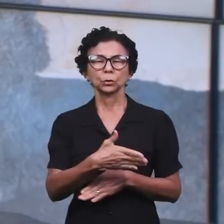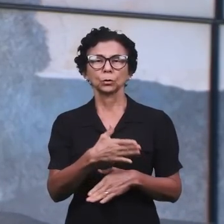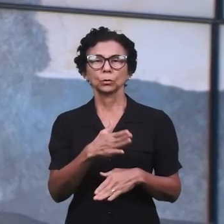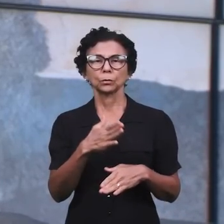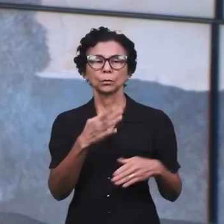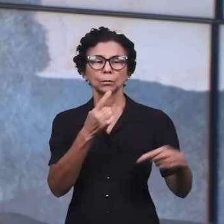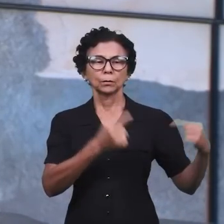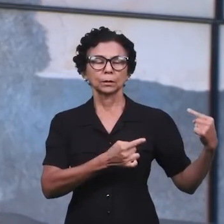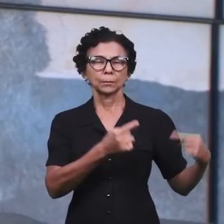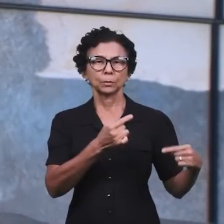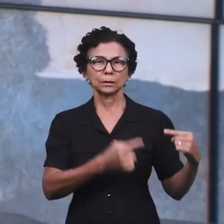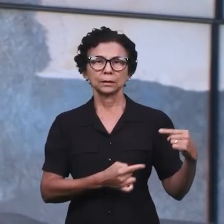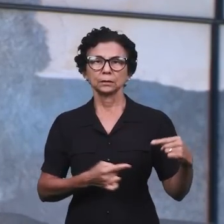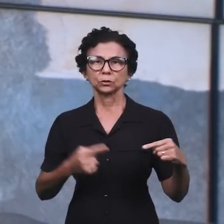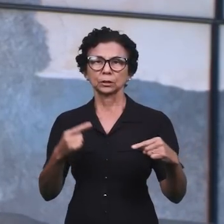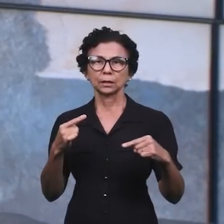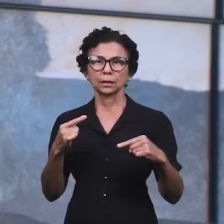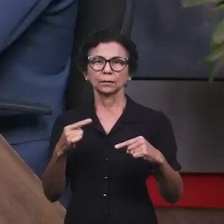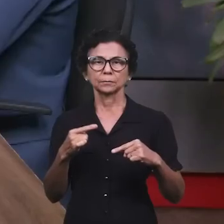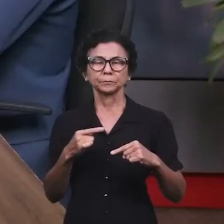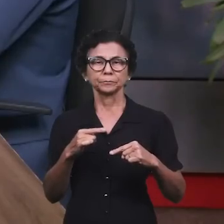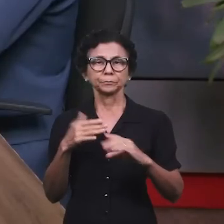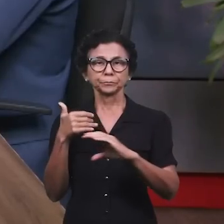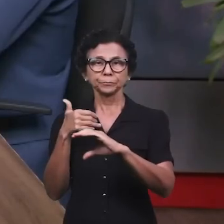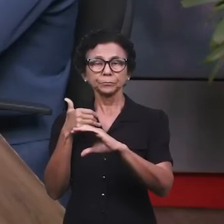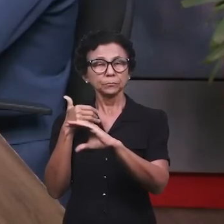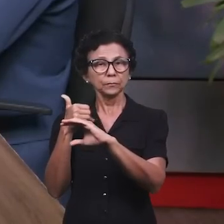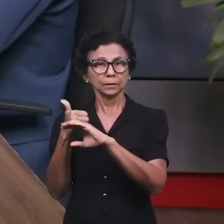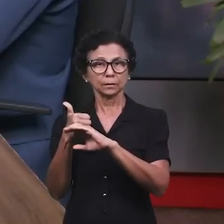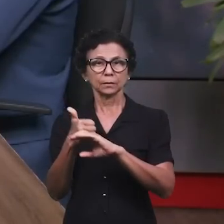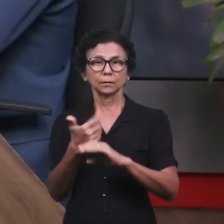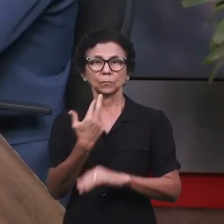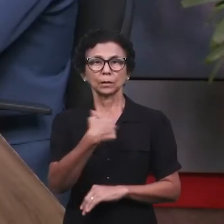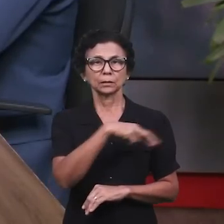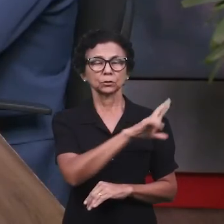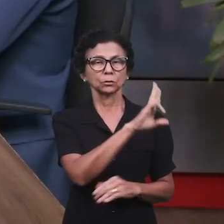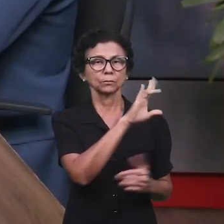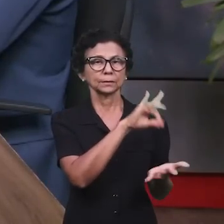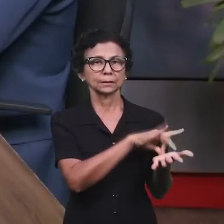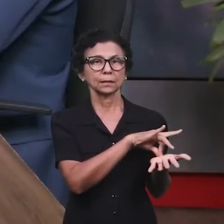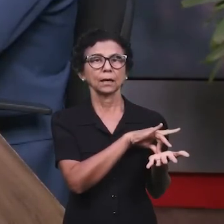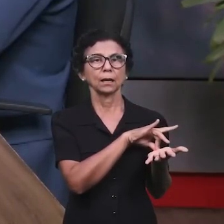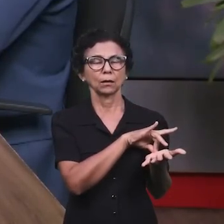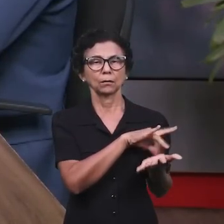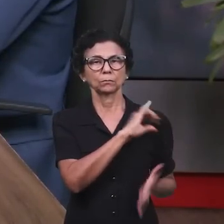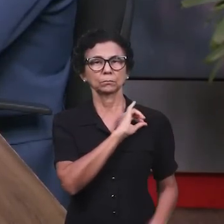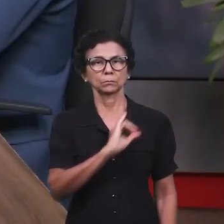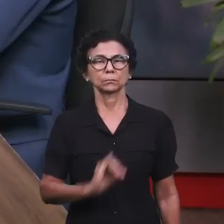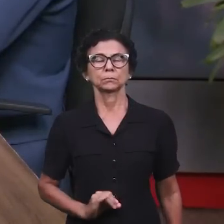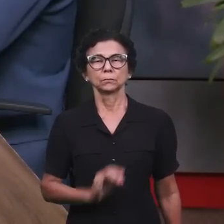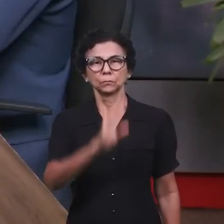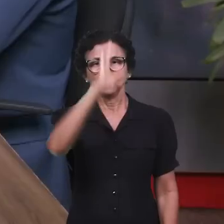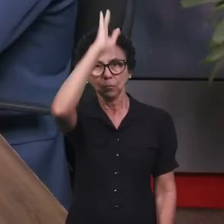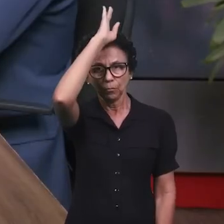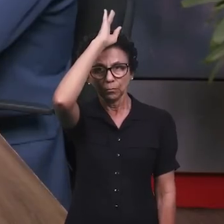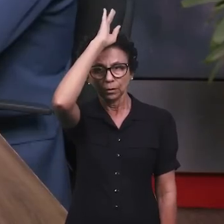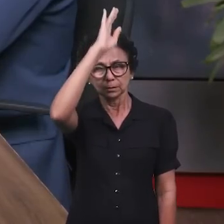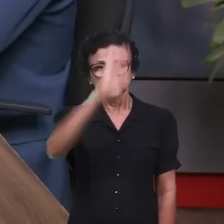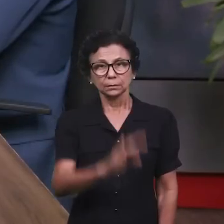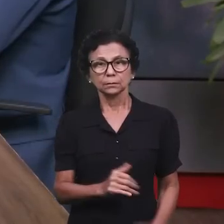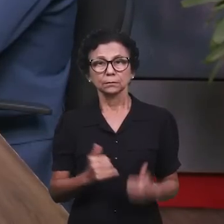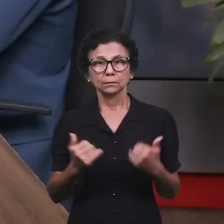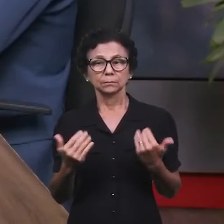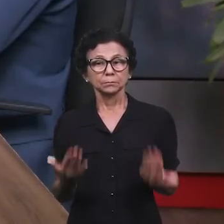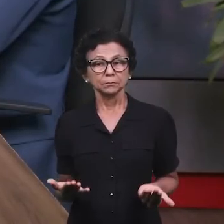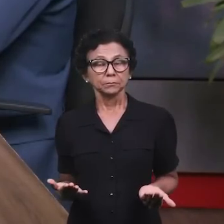ou o cristianismo, passasse a ser uma religião oficial do Império Romano. Com isso, as